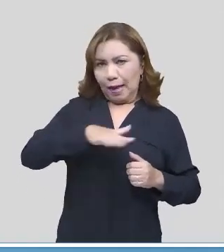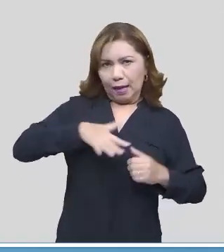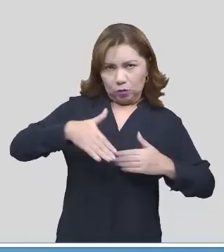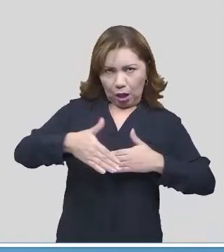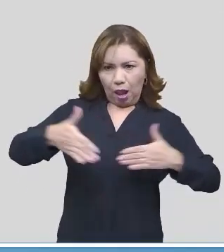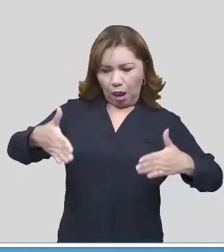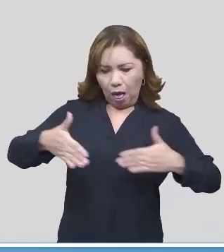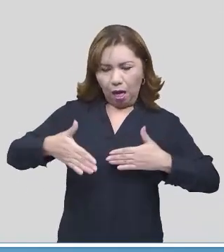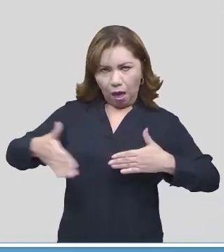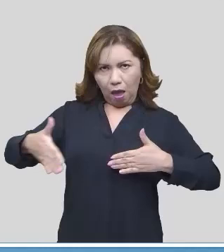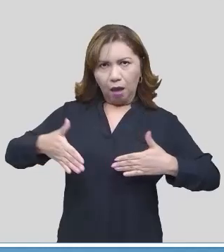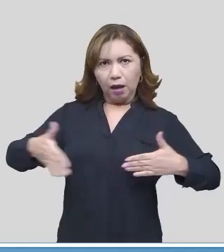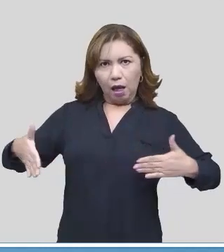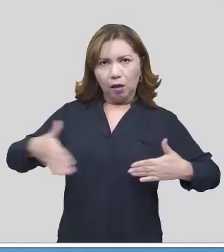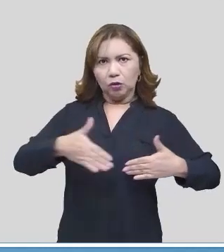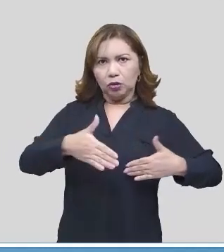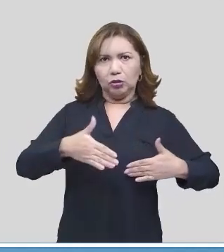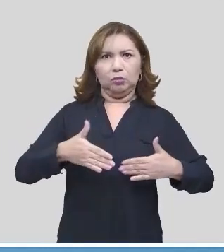suficiente,